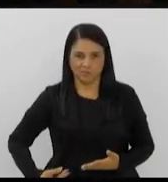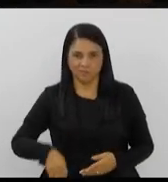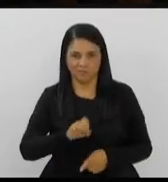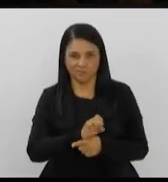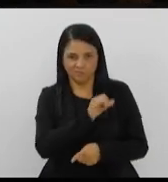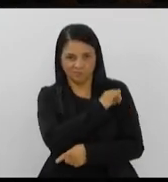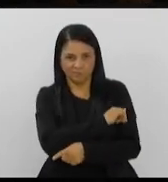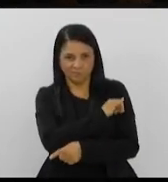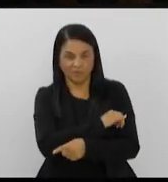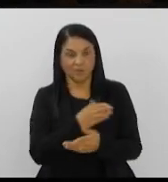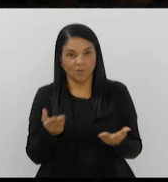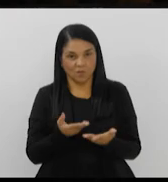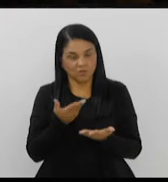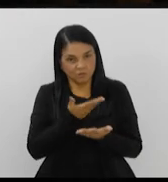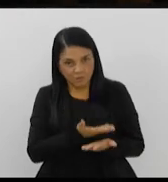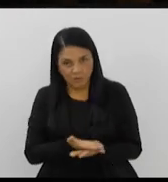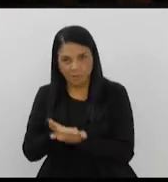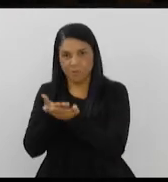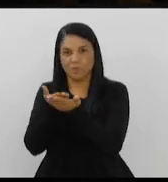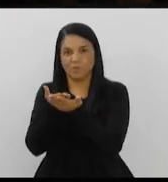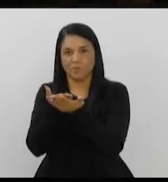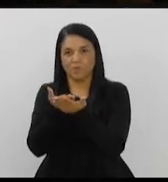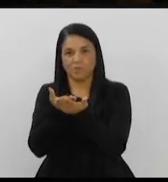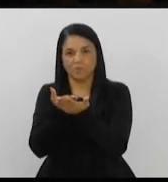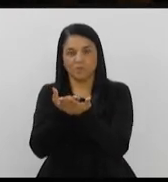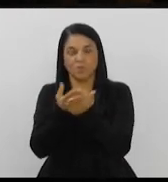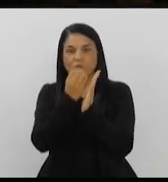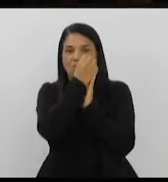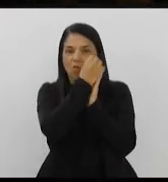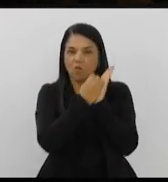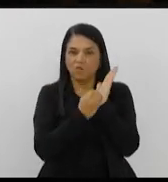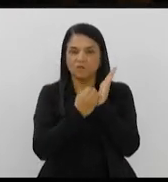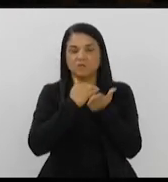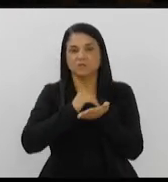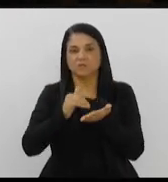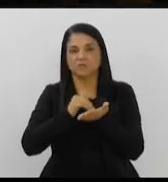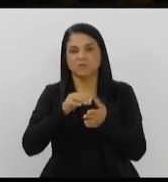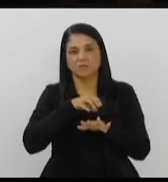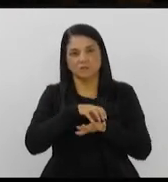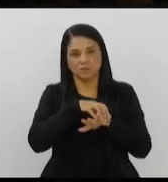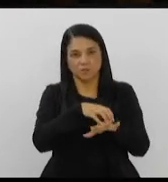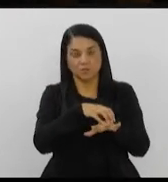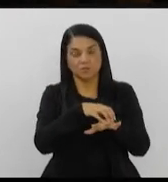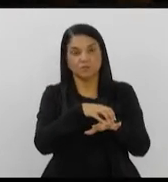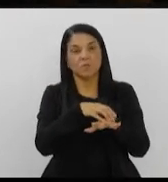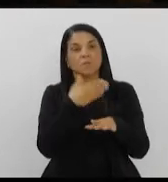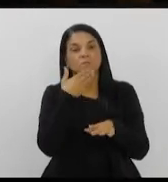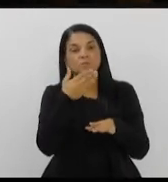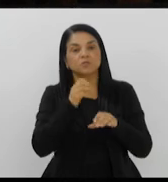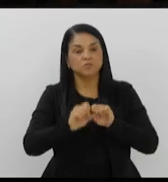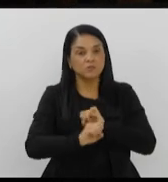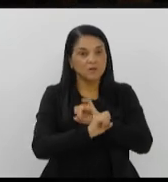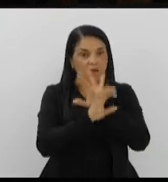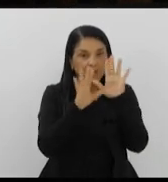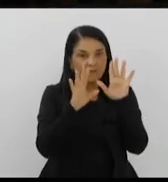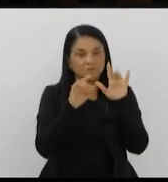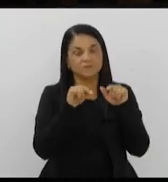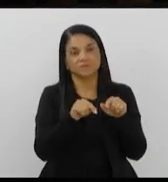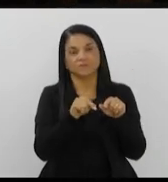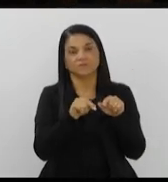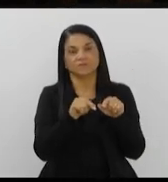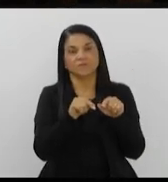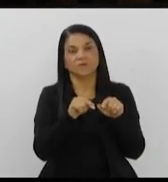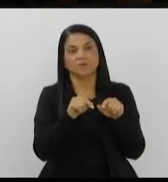a gente encaminhou mais uma vez um ofício à Secretaria de Transportes pedindo esclarecimento. Por que que mais uma vez